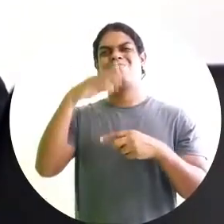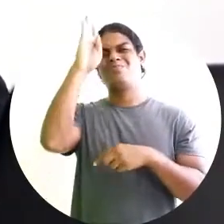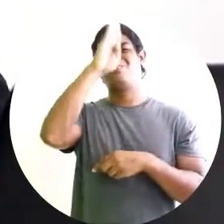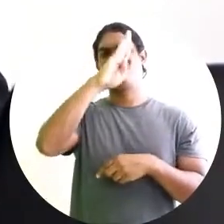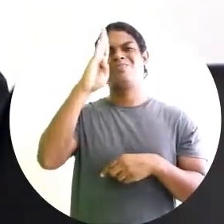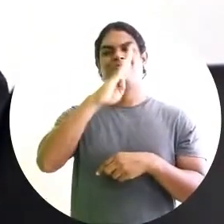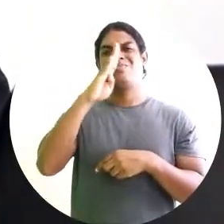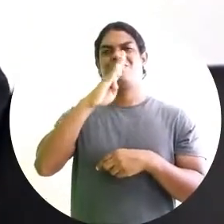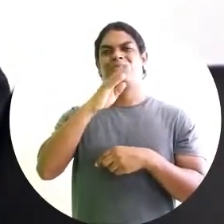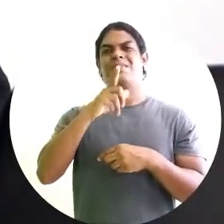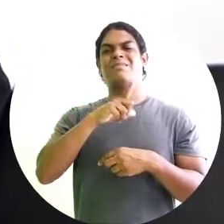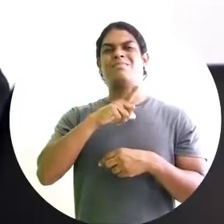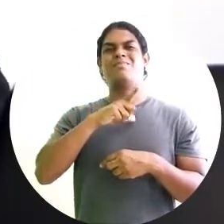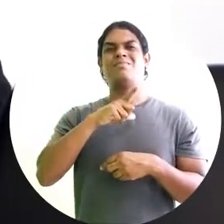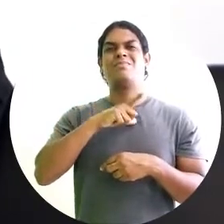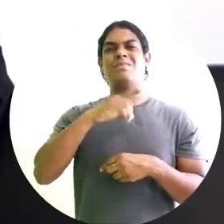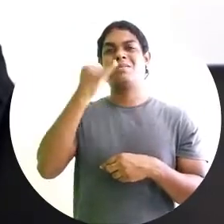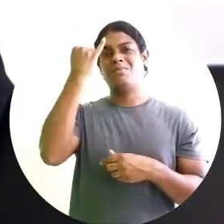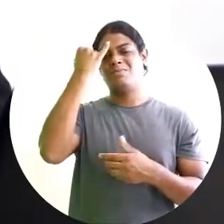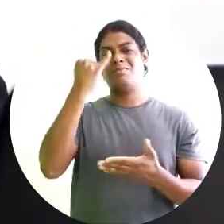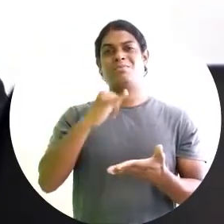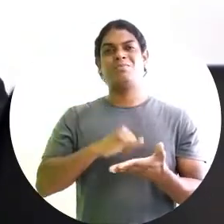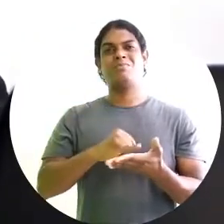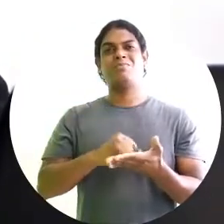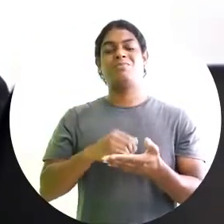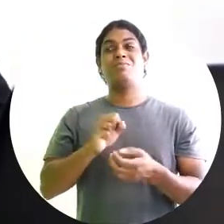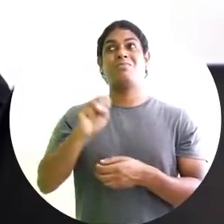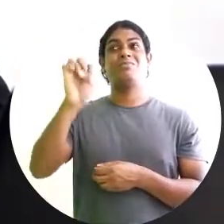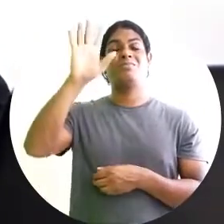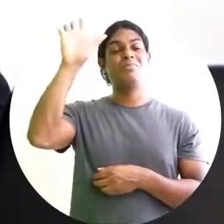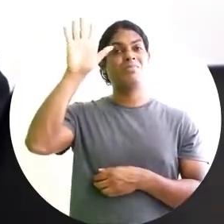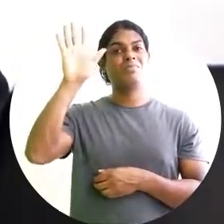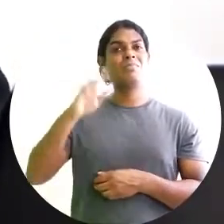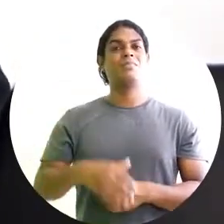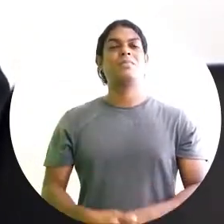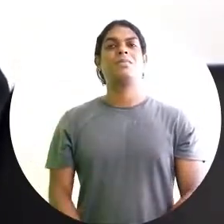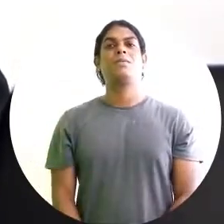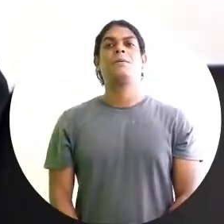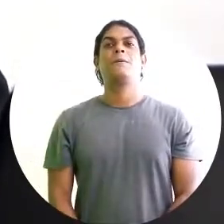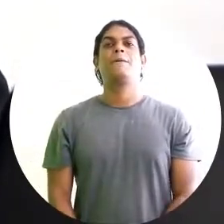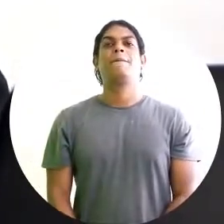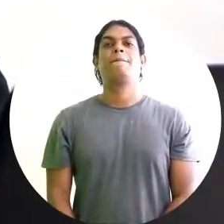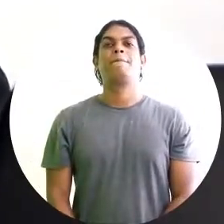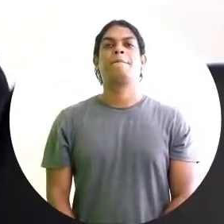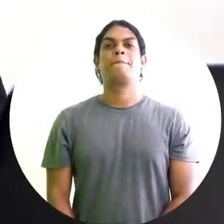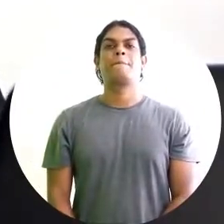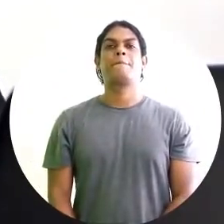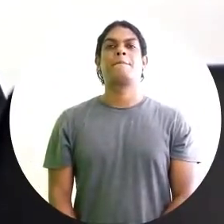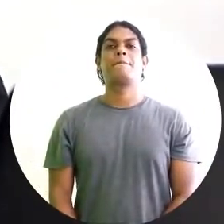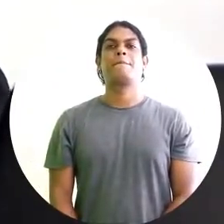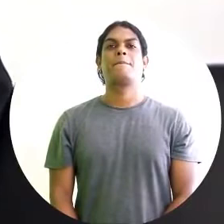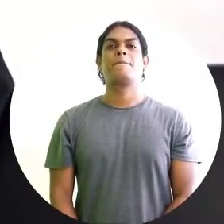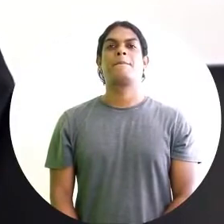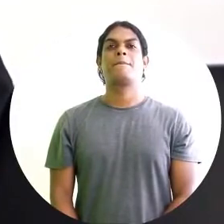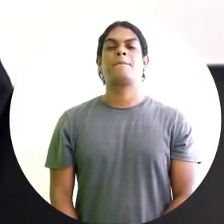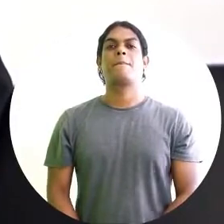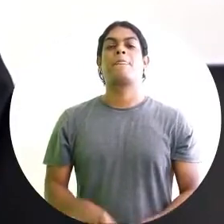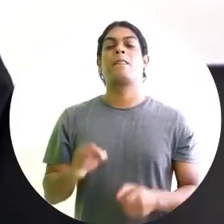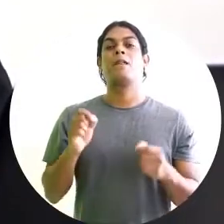alta taxa de tributação, impostos e taxas sobre produtos industrializados e